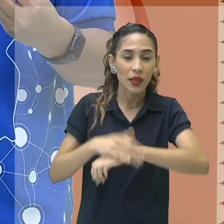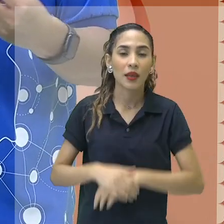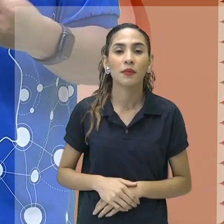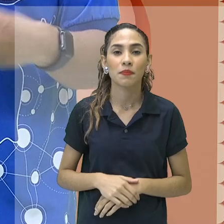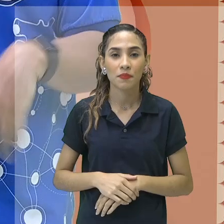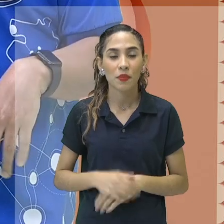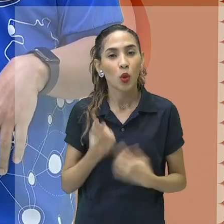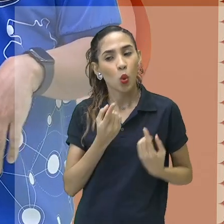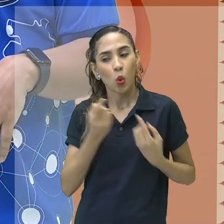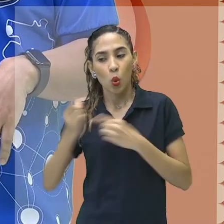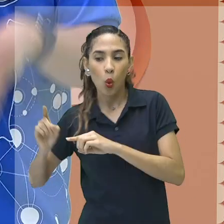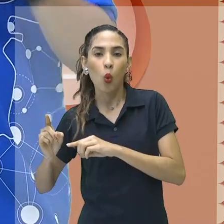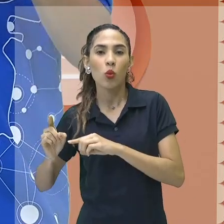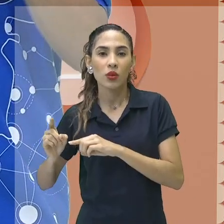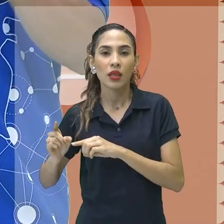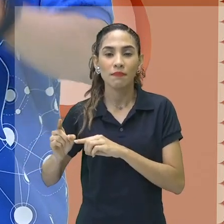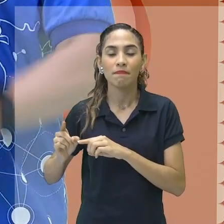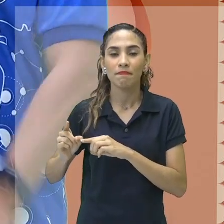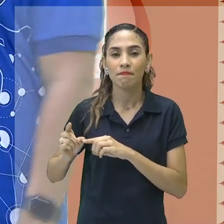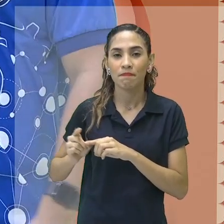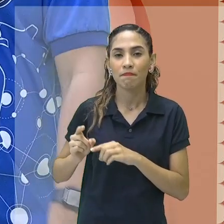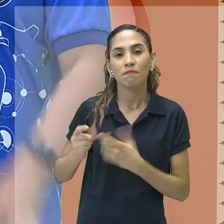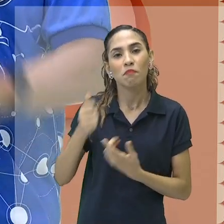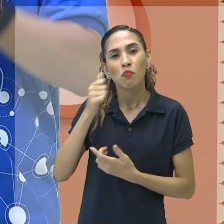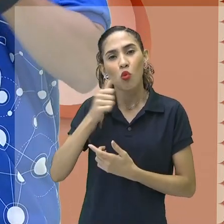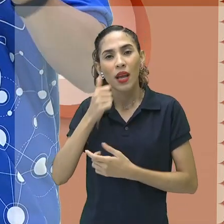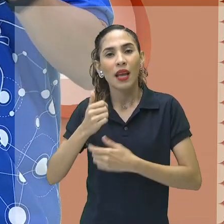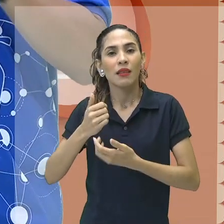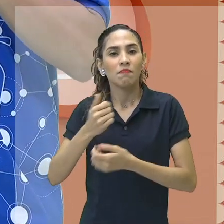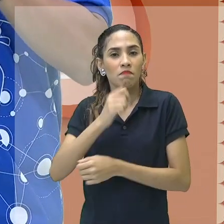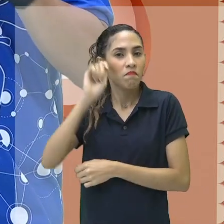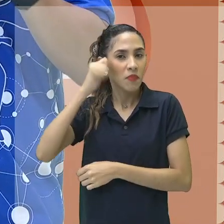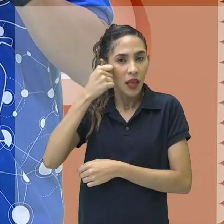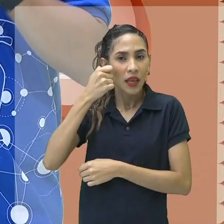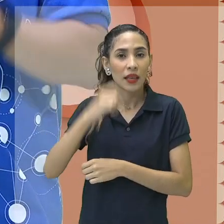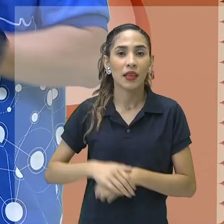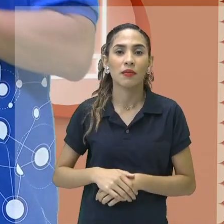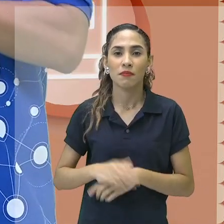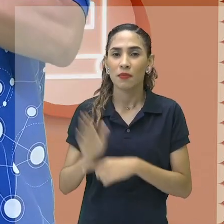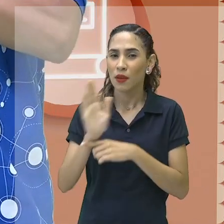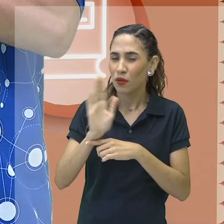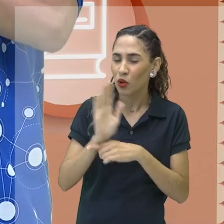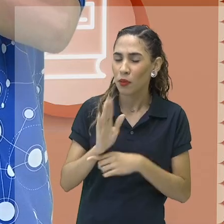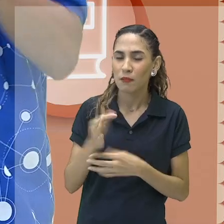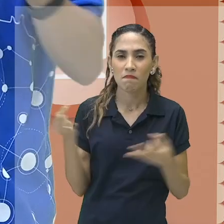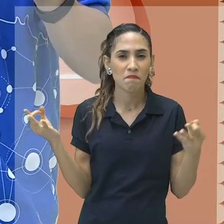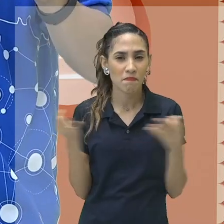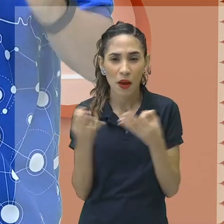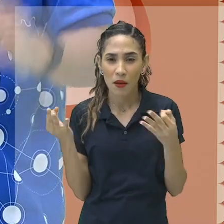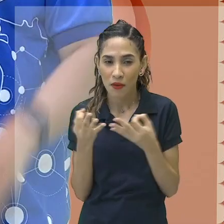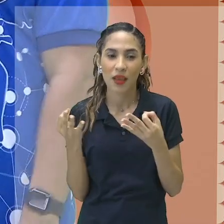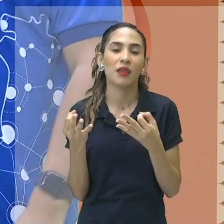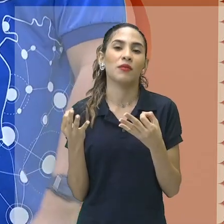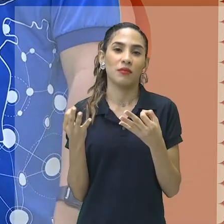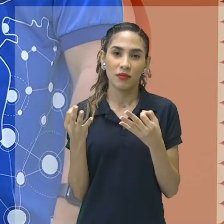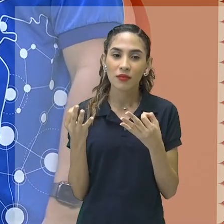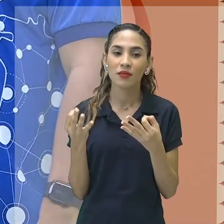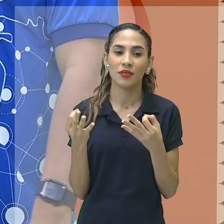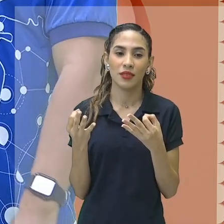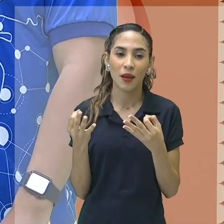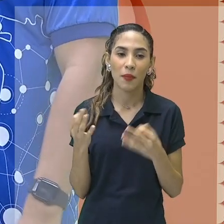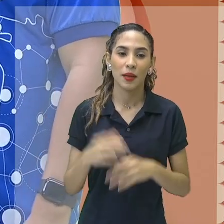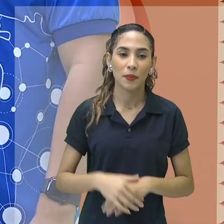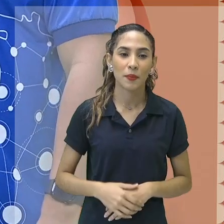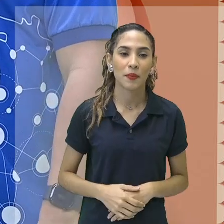contra empregadas negras, traz uma crítica bem interessante, é um filme incrível, tem cenas ali icônicas nesse filme que, né,